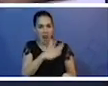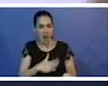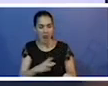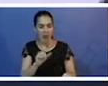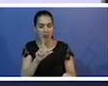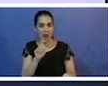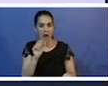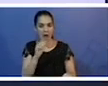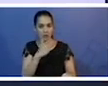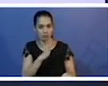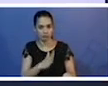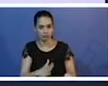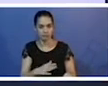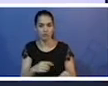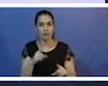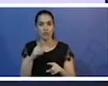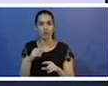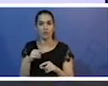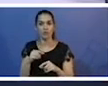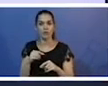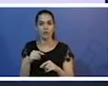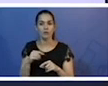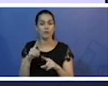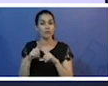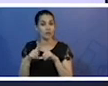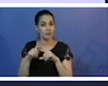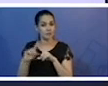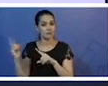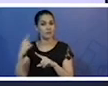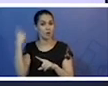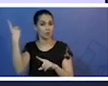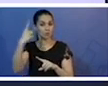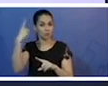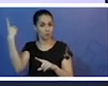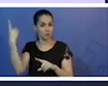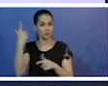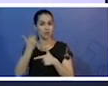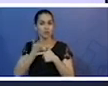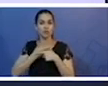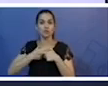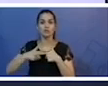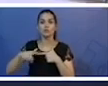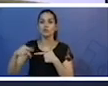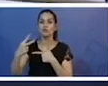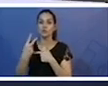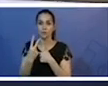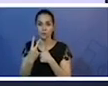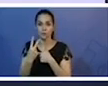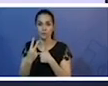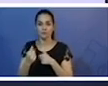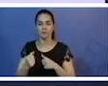ele, dividido por 2. Aqui, ó, altura igual lado